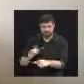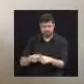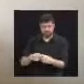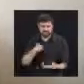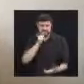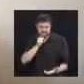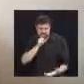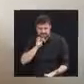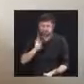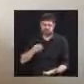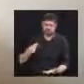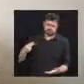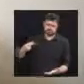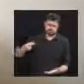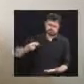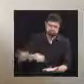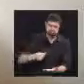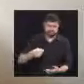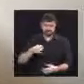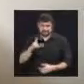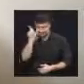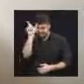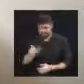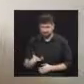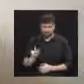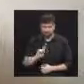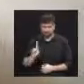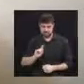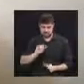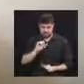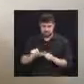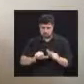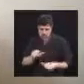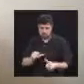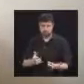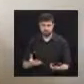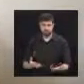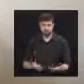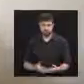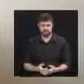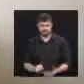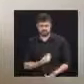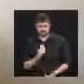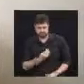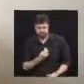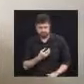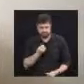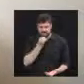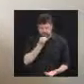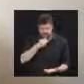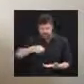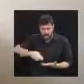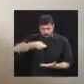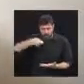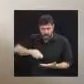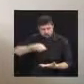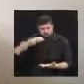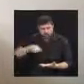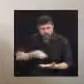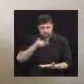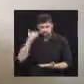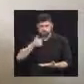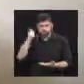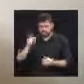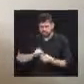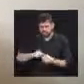que você possui. Então, se você não conseguiu mudar isso, comeu alimentos que pudessem tonificar o